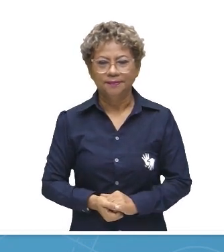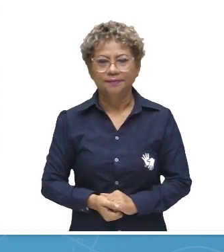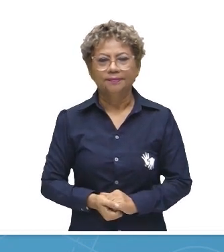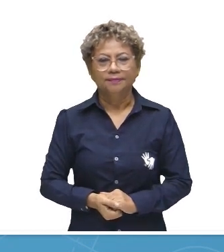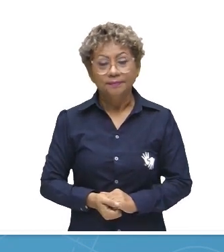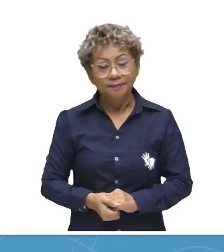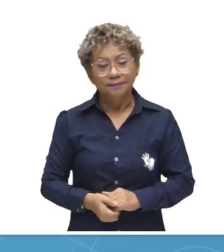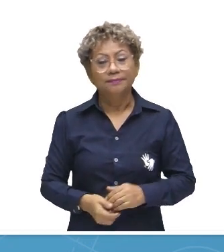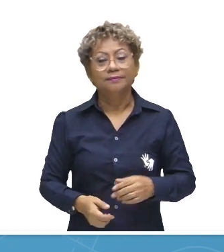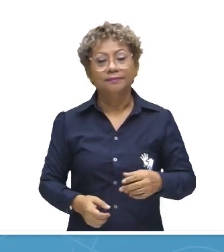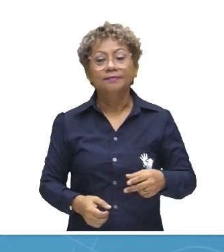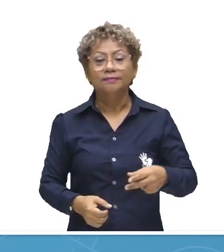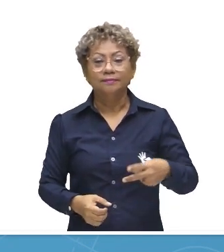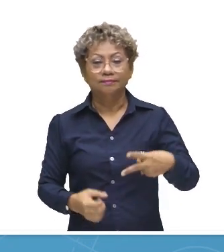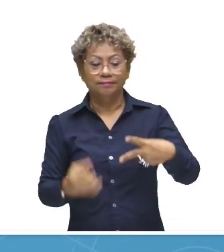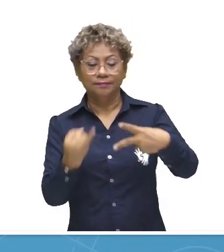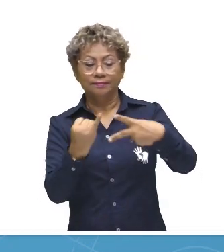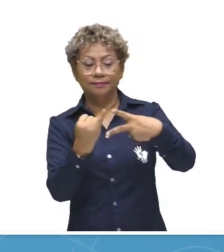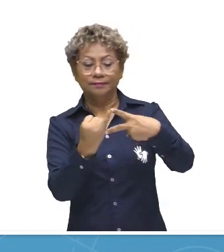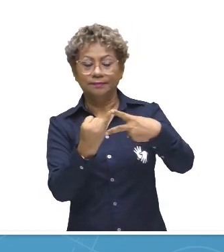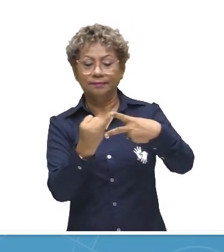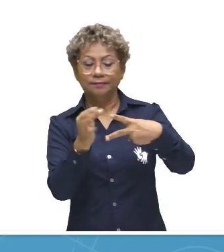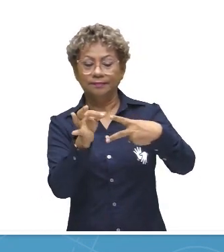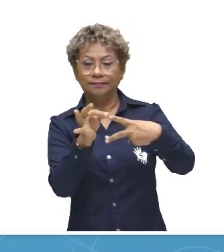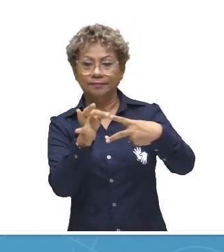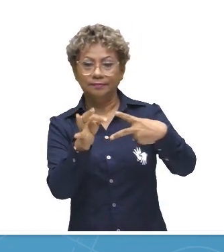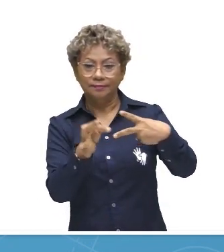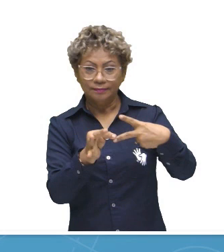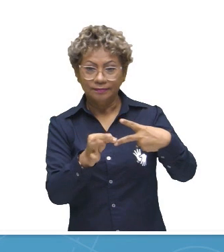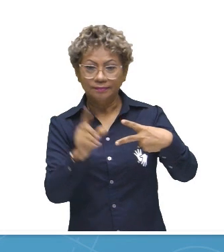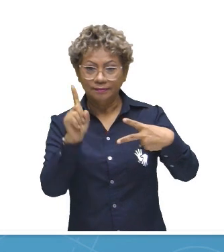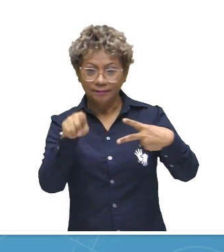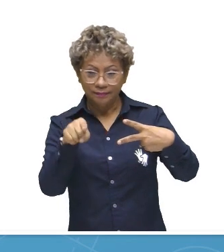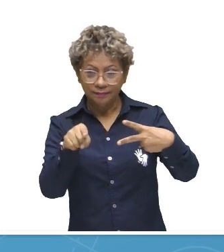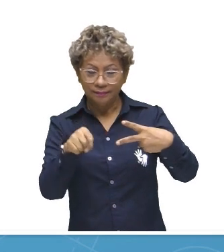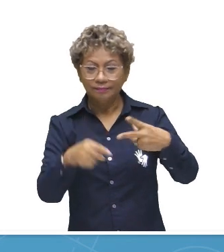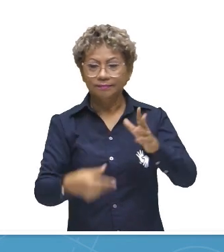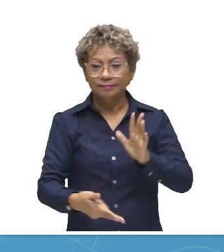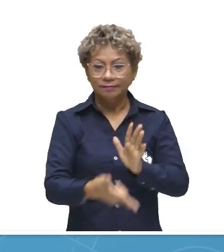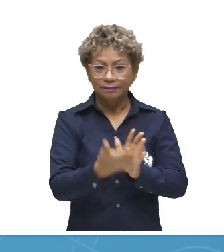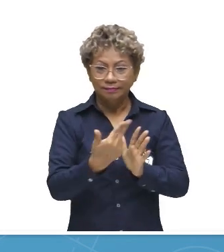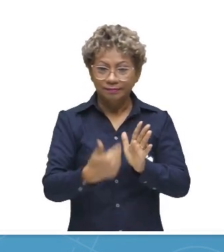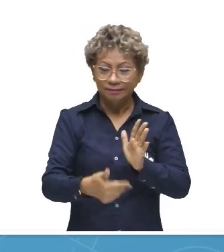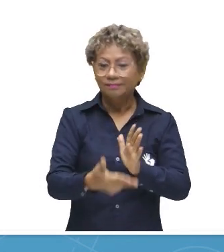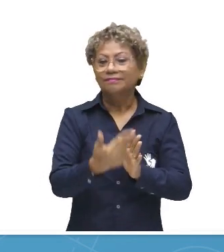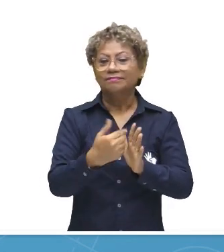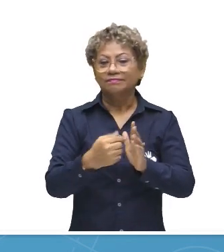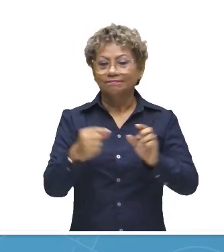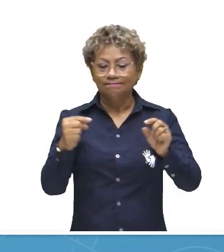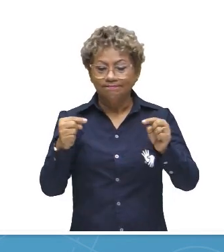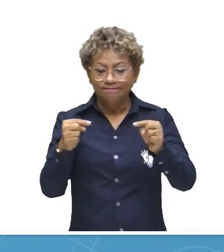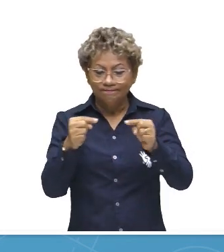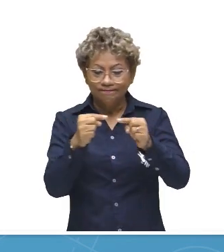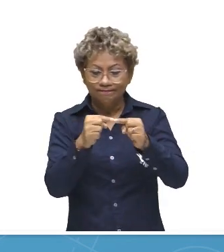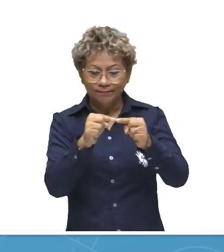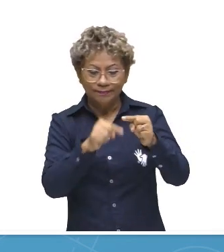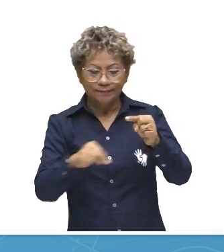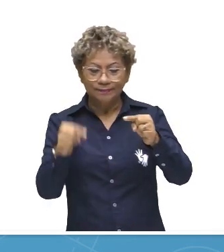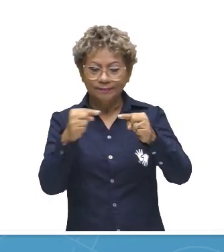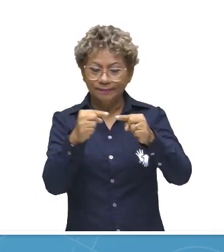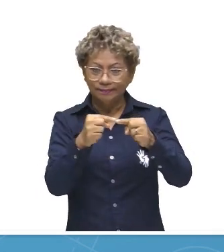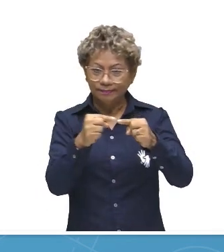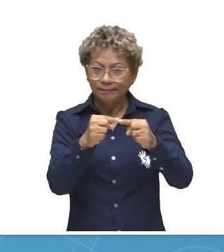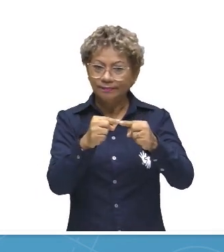Polígonos, né? Definição. São figuras fechadas, formadas por segmentos que não